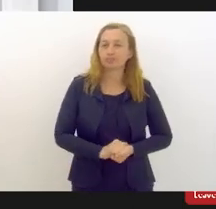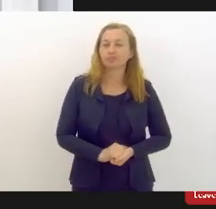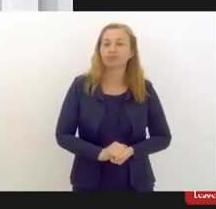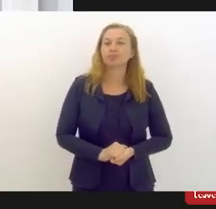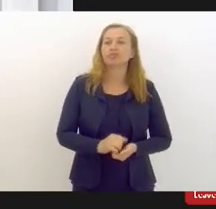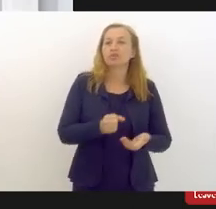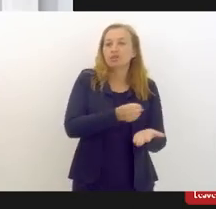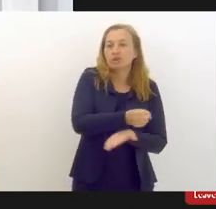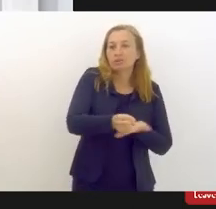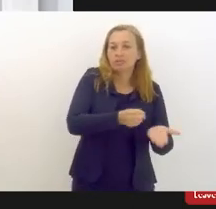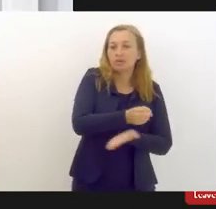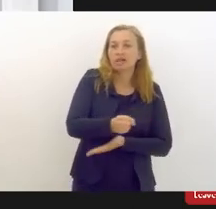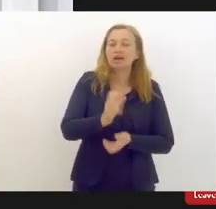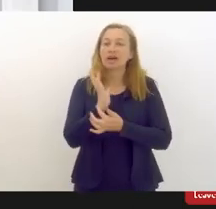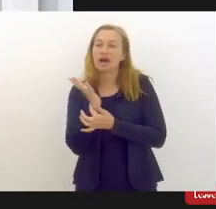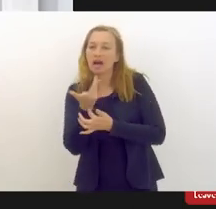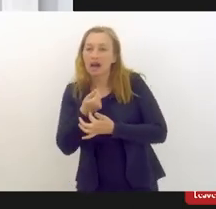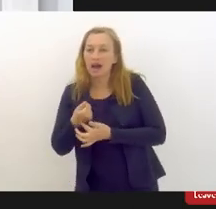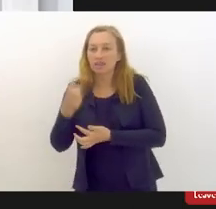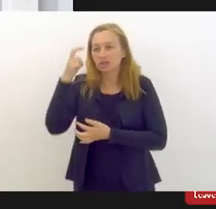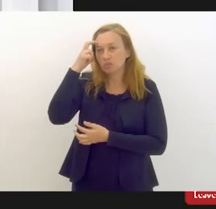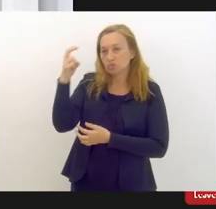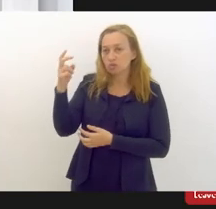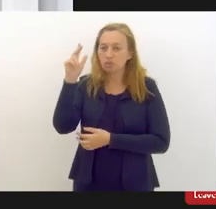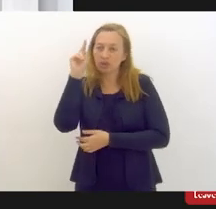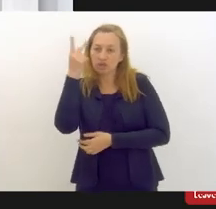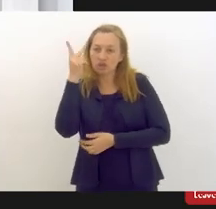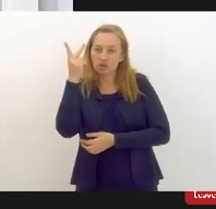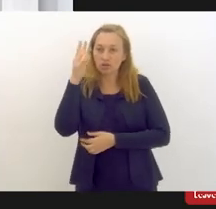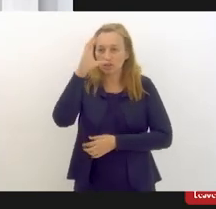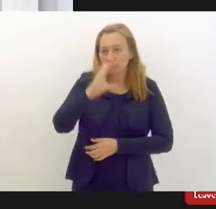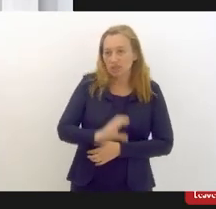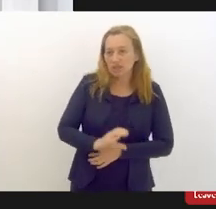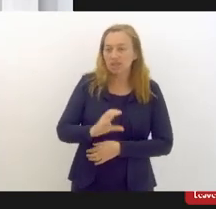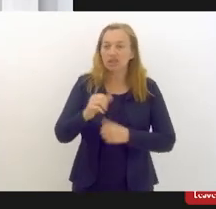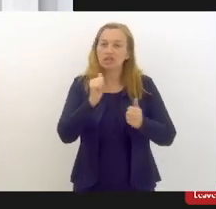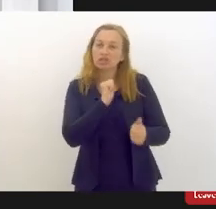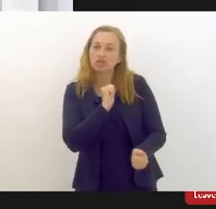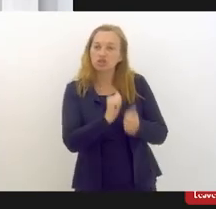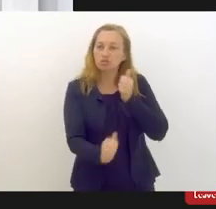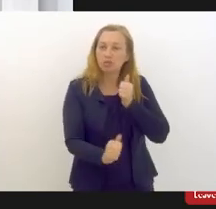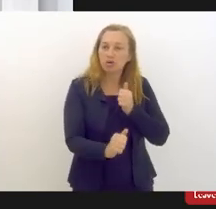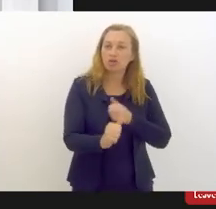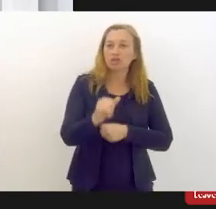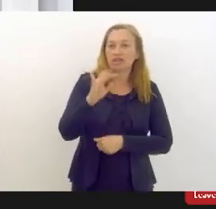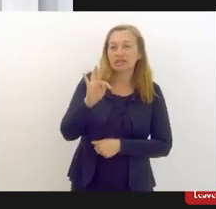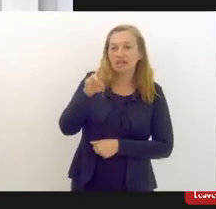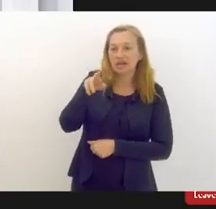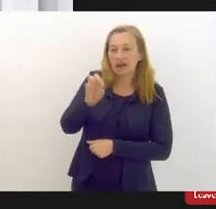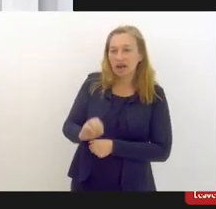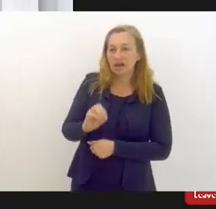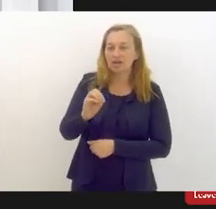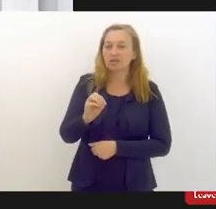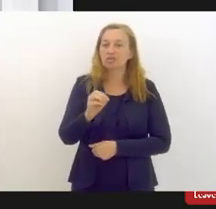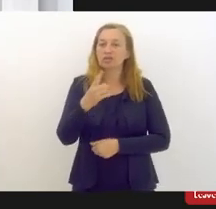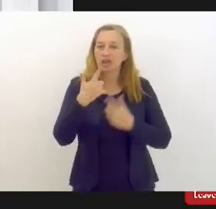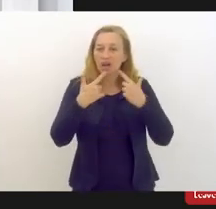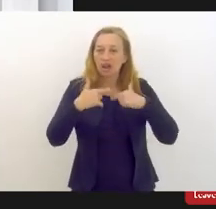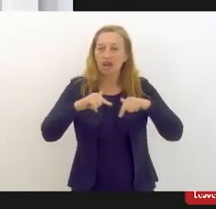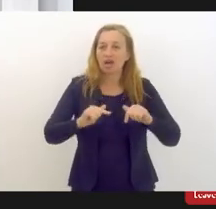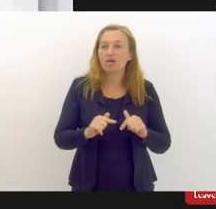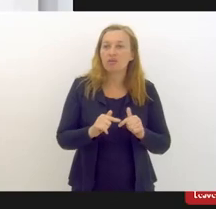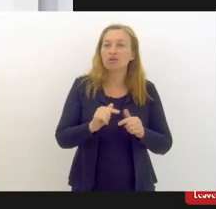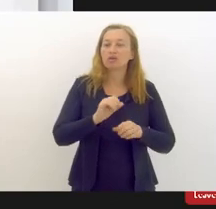de arte, cultura, história, cidadania, esportes, itinerários de línguas, mundo do trabalho e